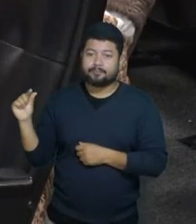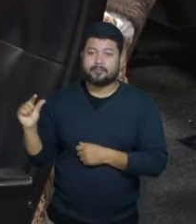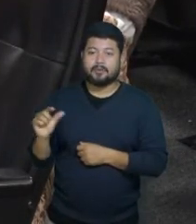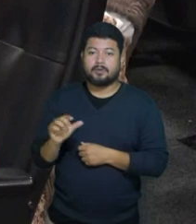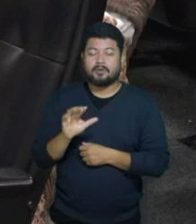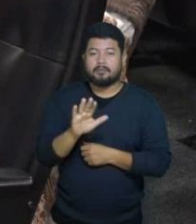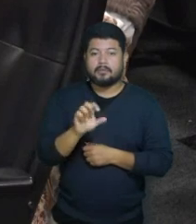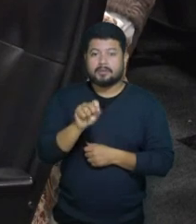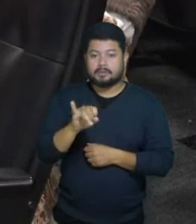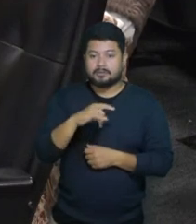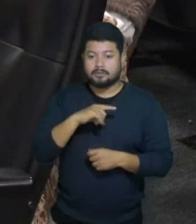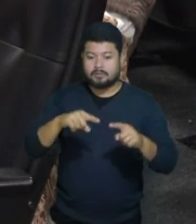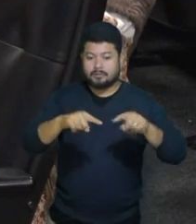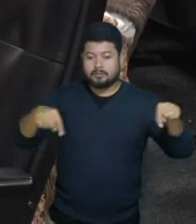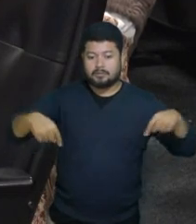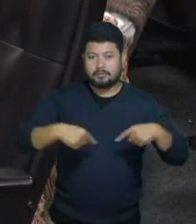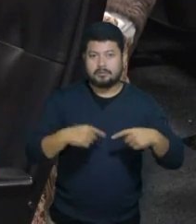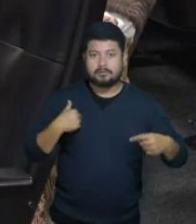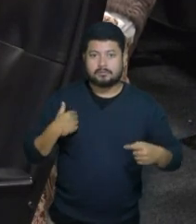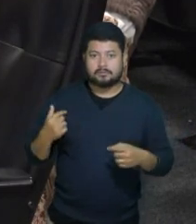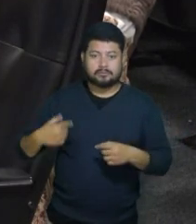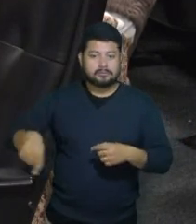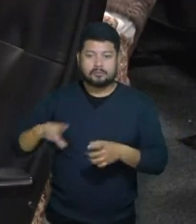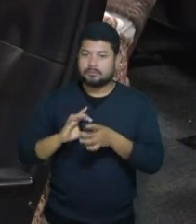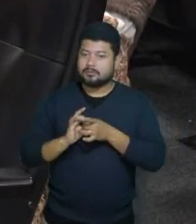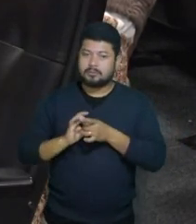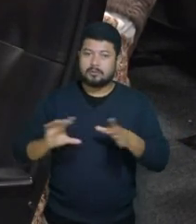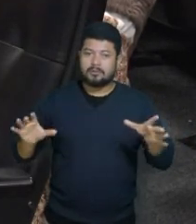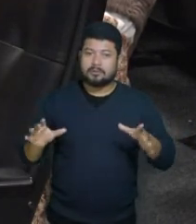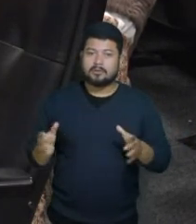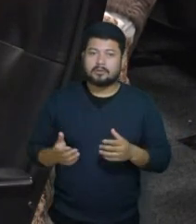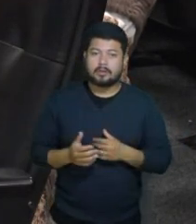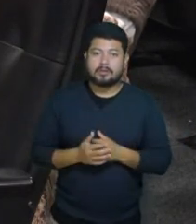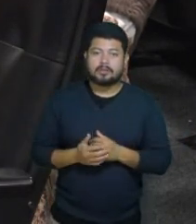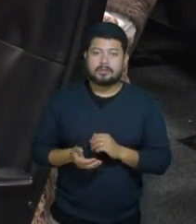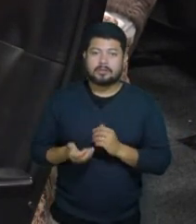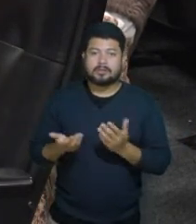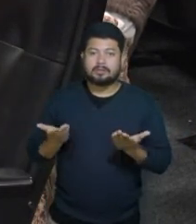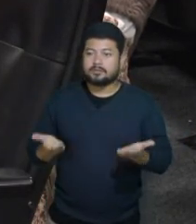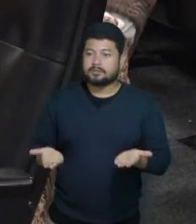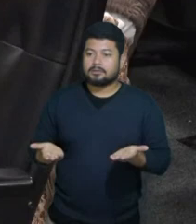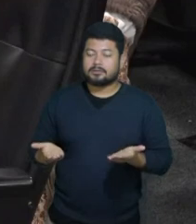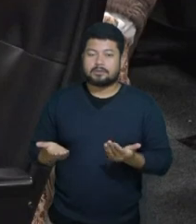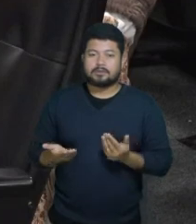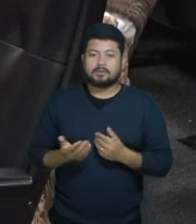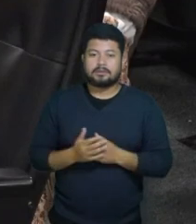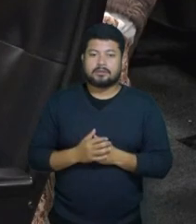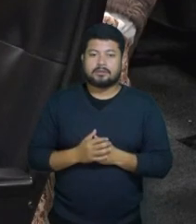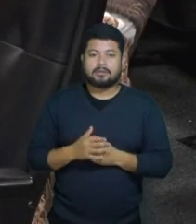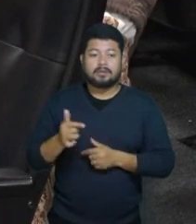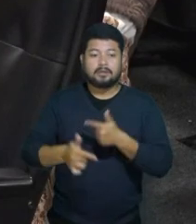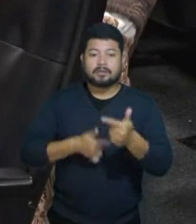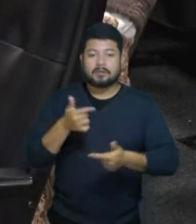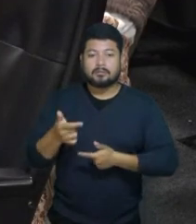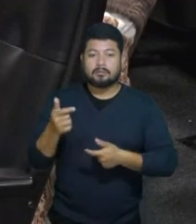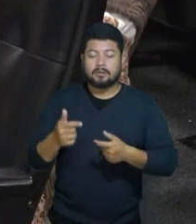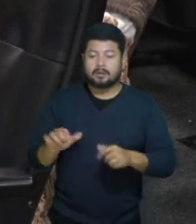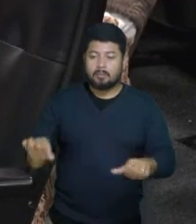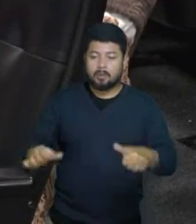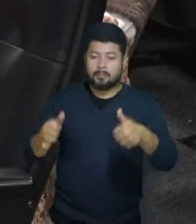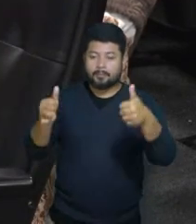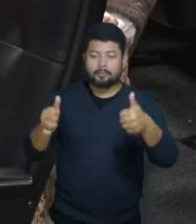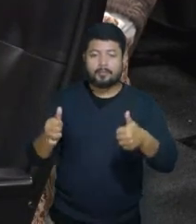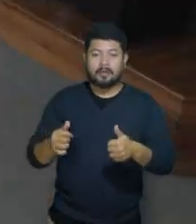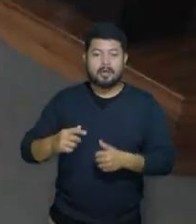aqui alguém ainda do gabinete que quiser depois pegar o contato, queria dizer que a gente está à disposição para a gente trabalhar para essa melhoria das políticas públicas, tá bom?